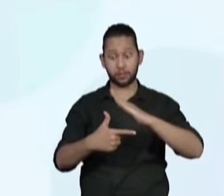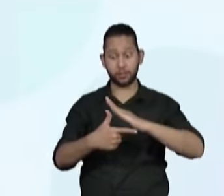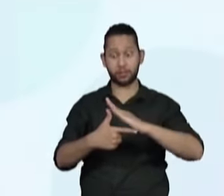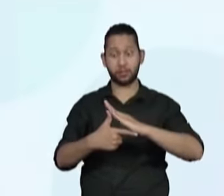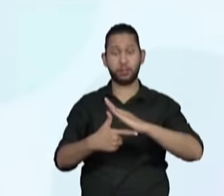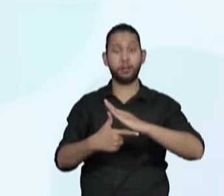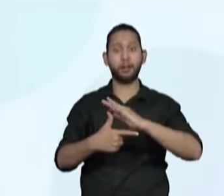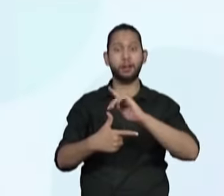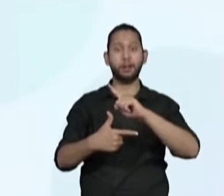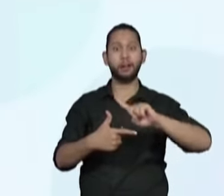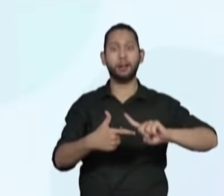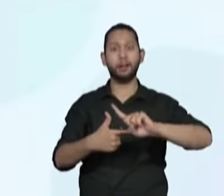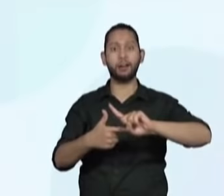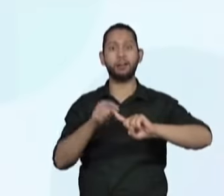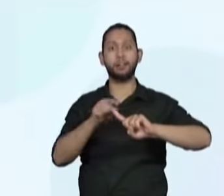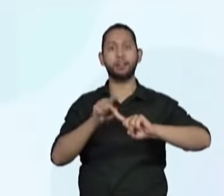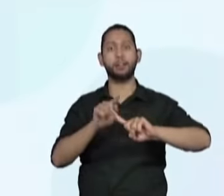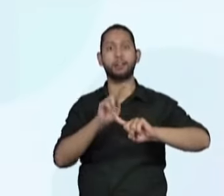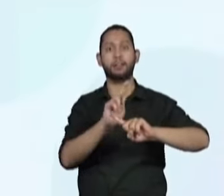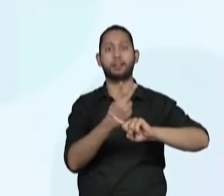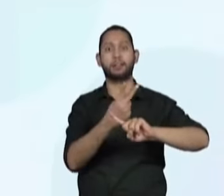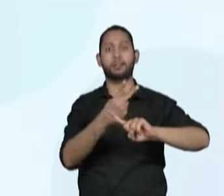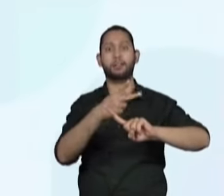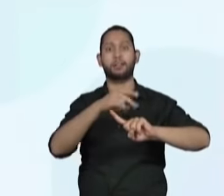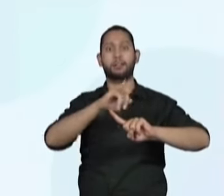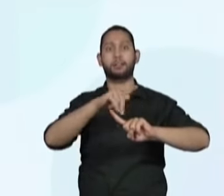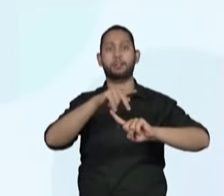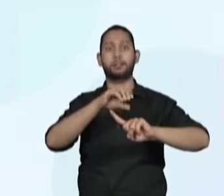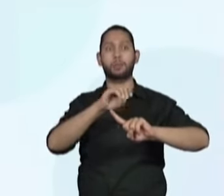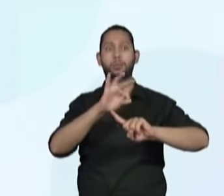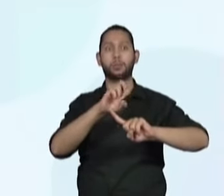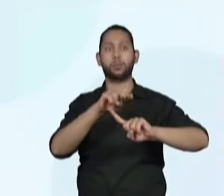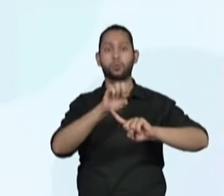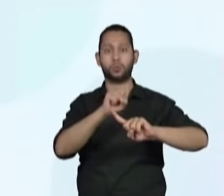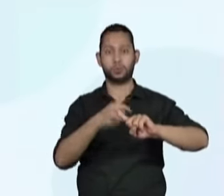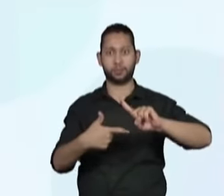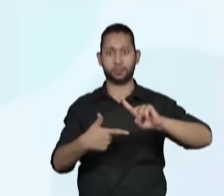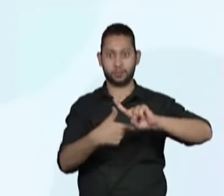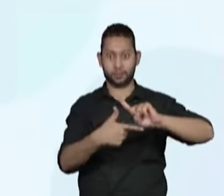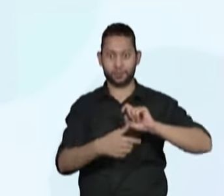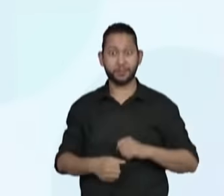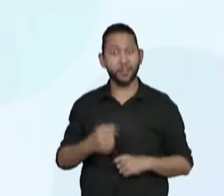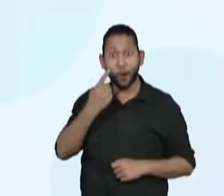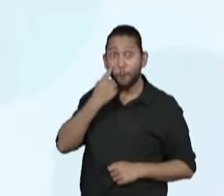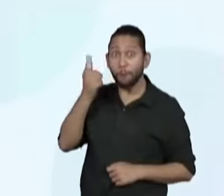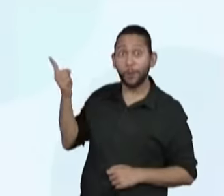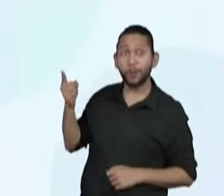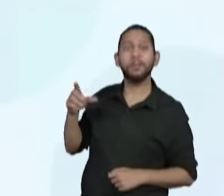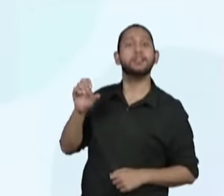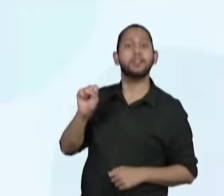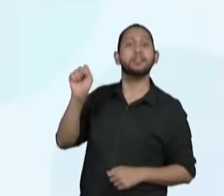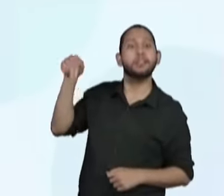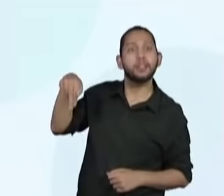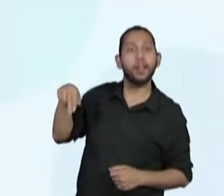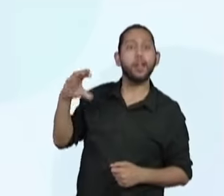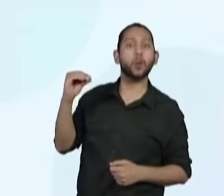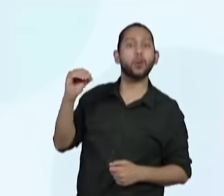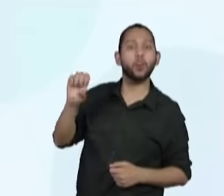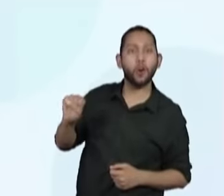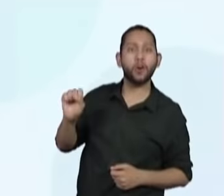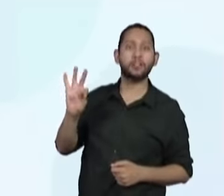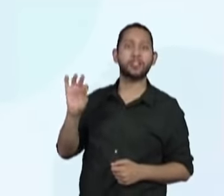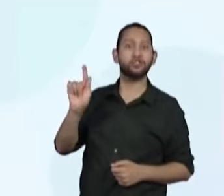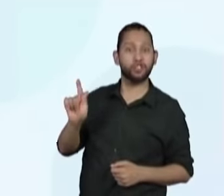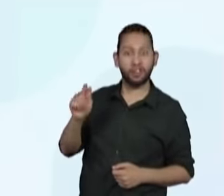a hipotenusa. Observe que ao lado dessa figura tem as relações trigonométricas básicas. Então, nós